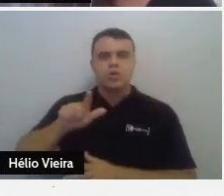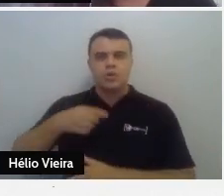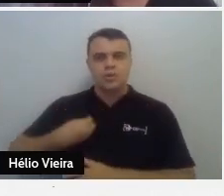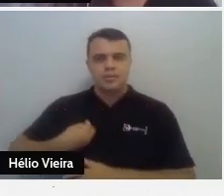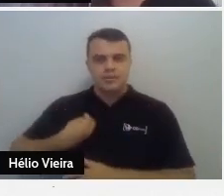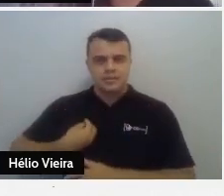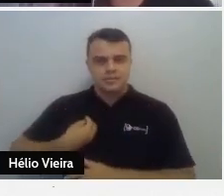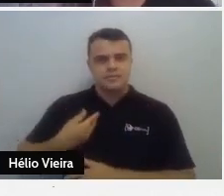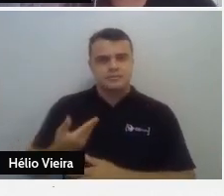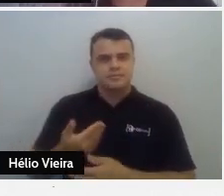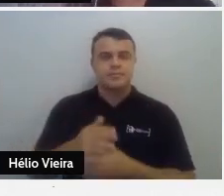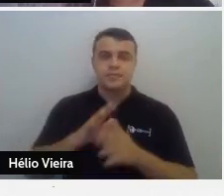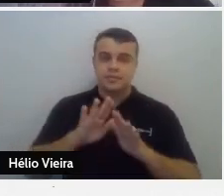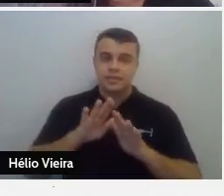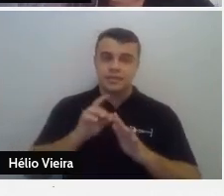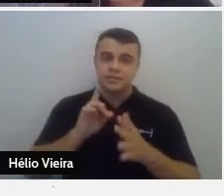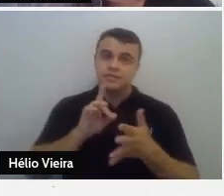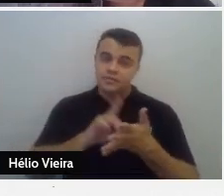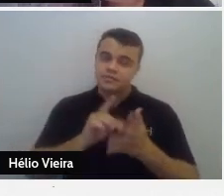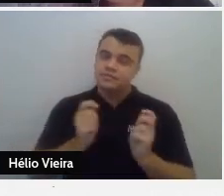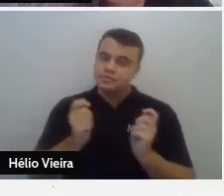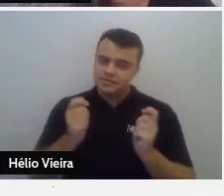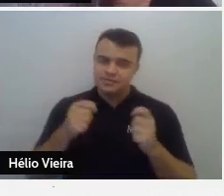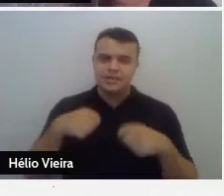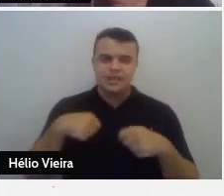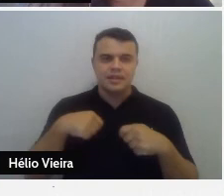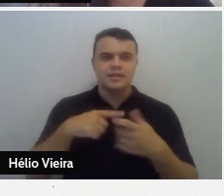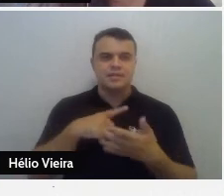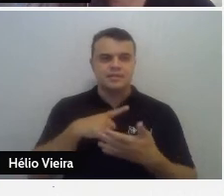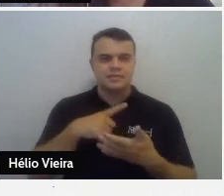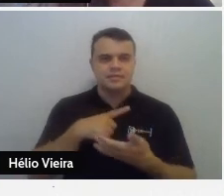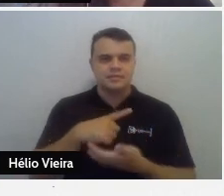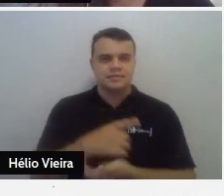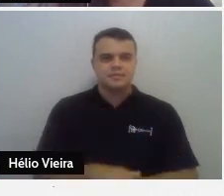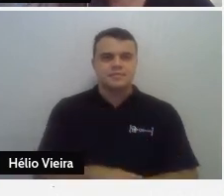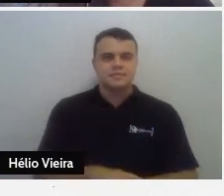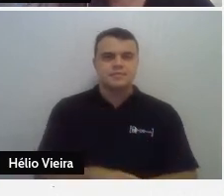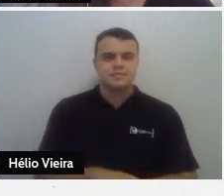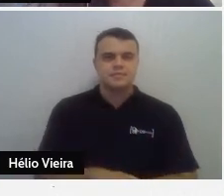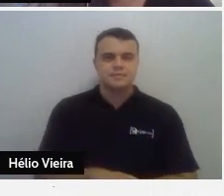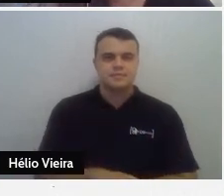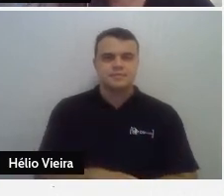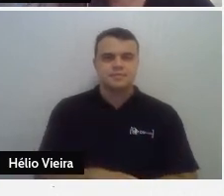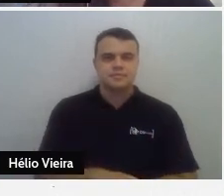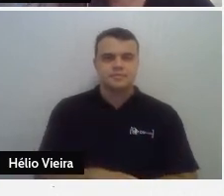analógico, mas são recursos possíveis, né?